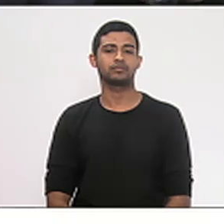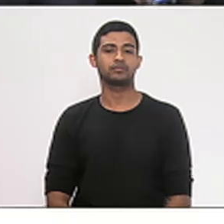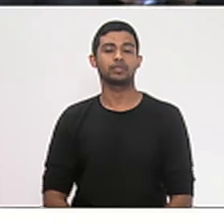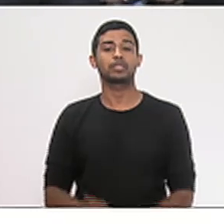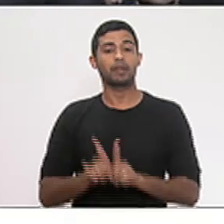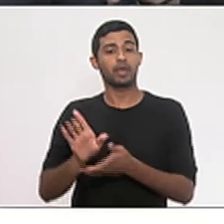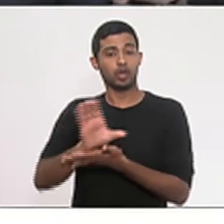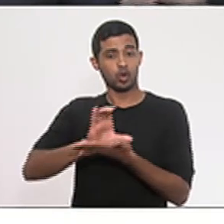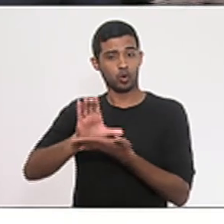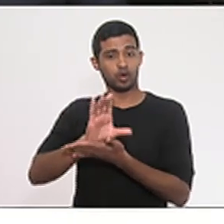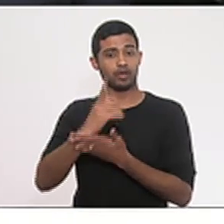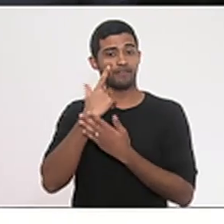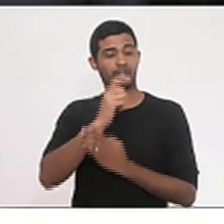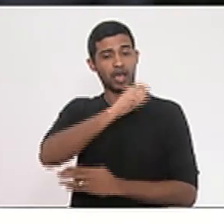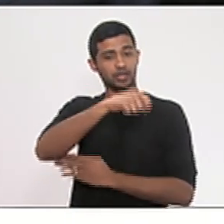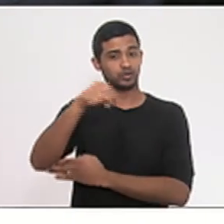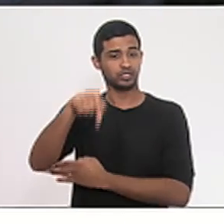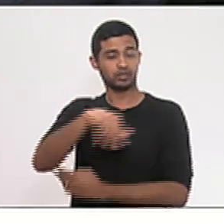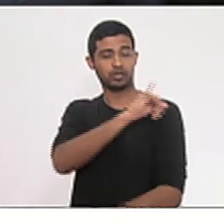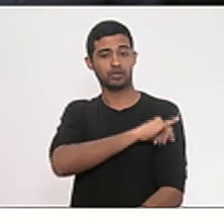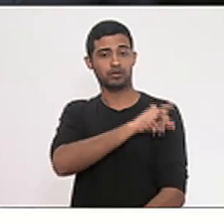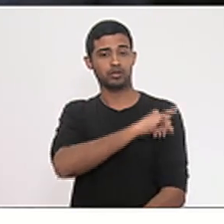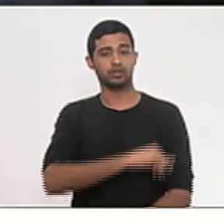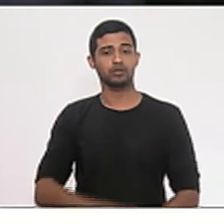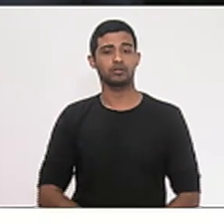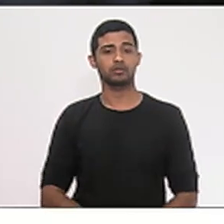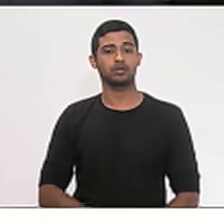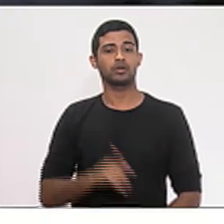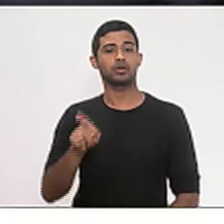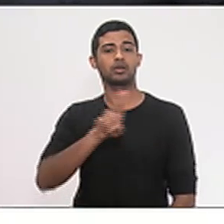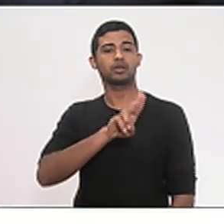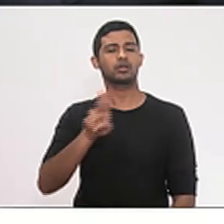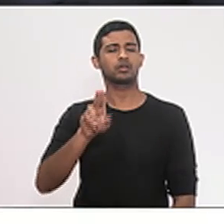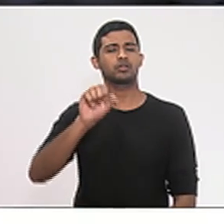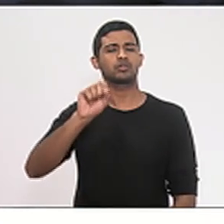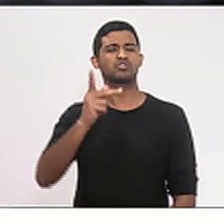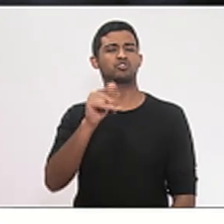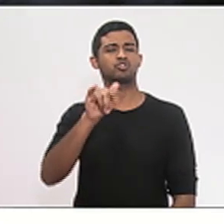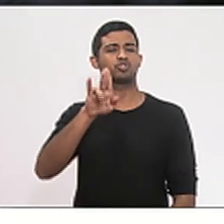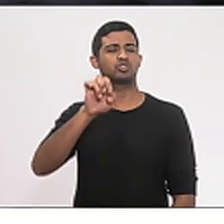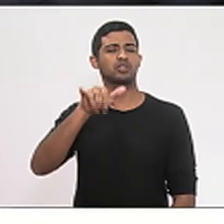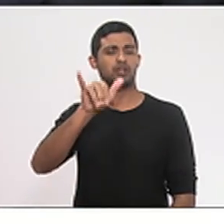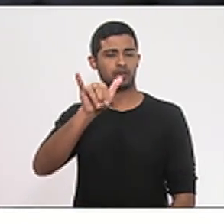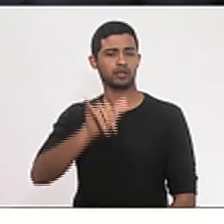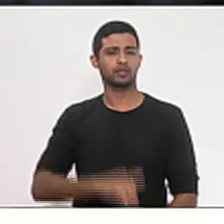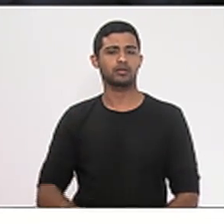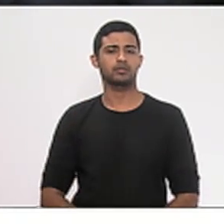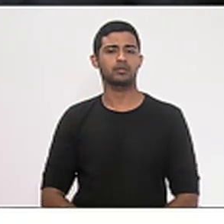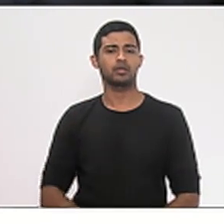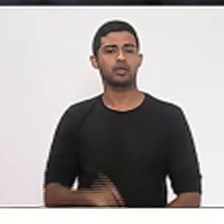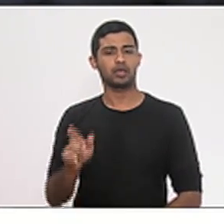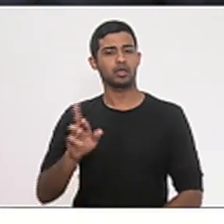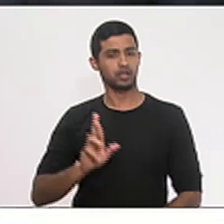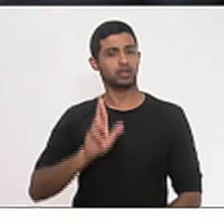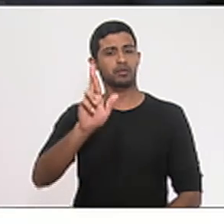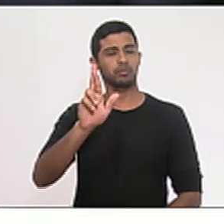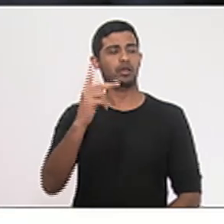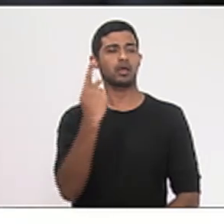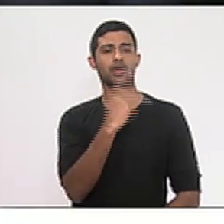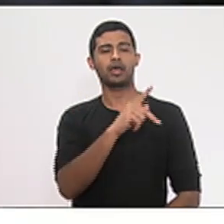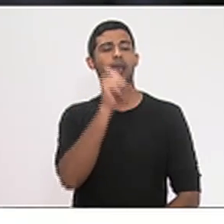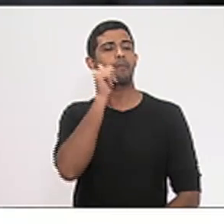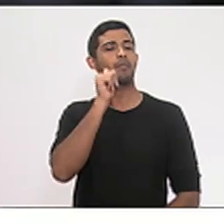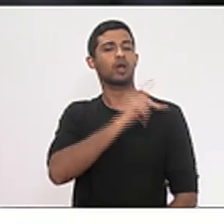conselheiro da Associação Comercial do Rio de Janeiro, Dr. Shirley Berno, representando a presidente, doutora